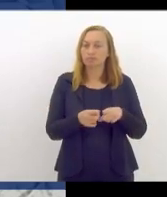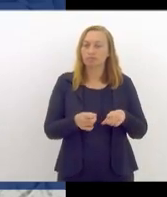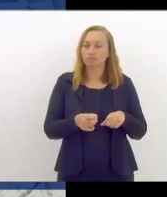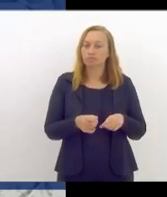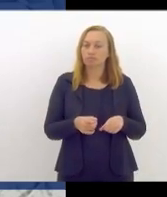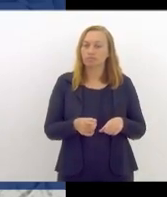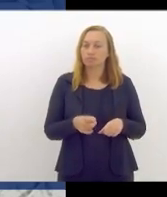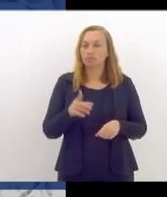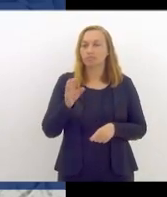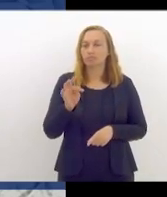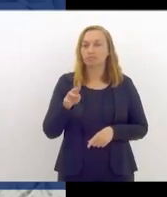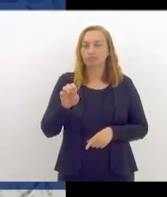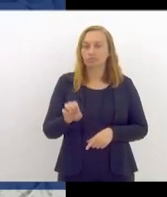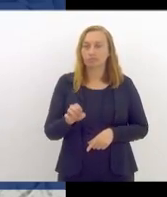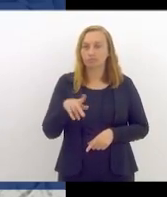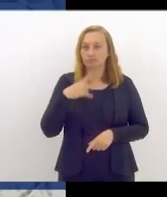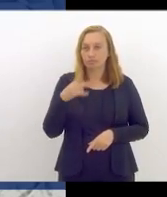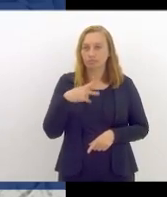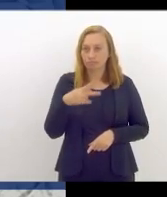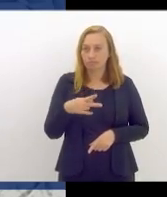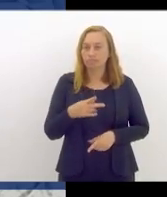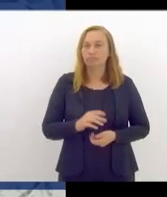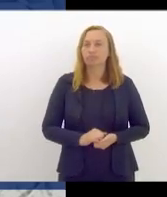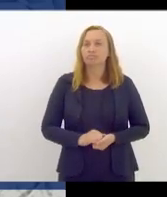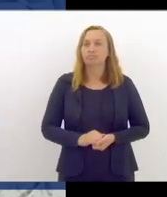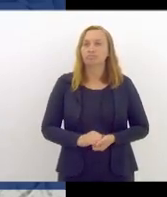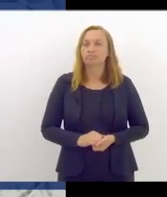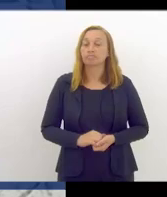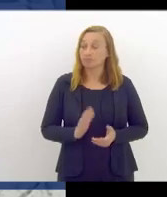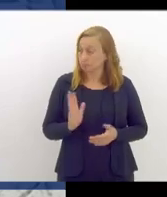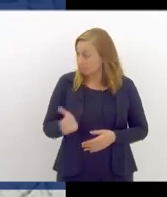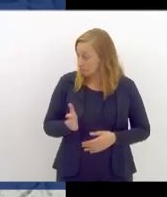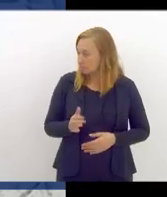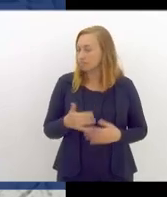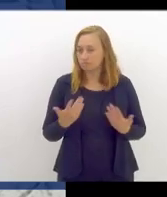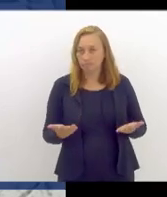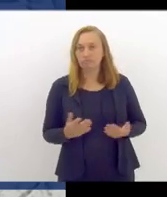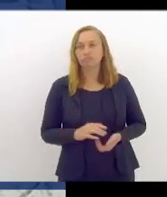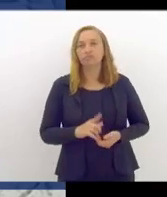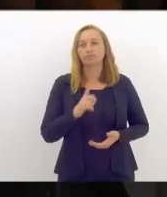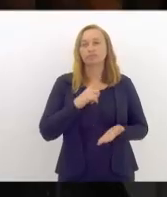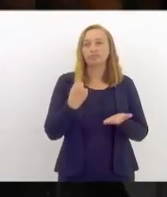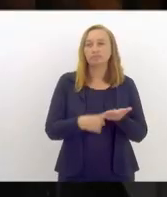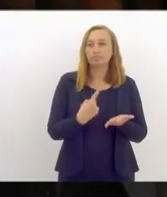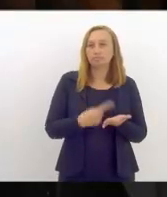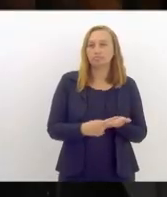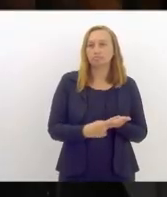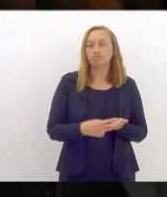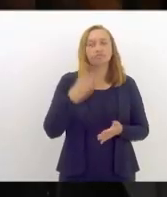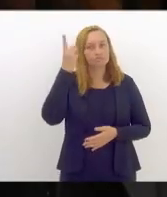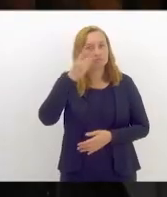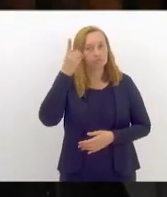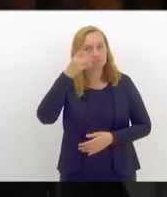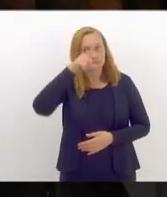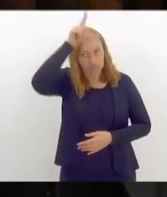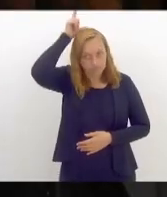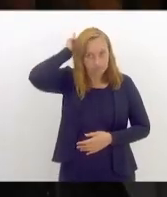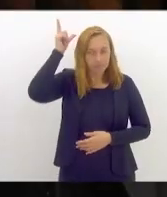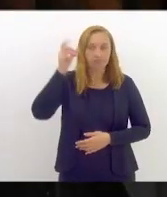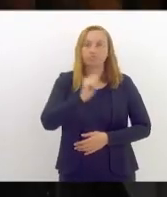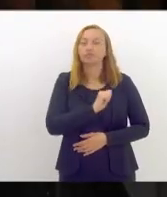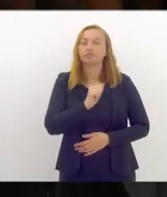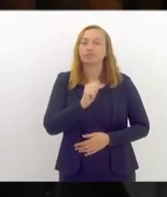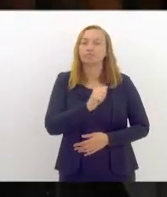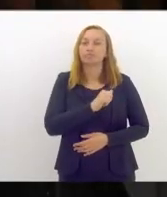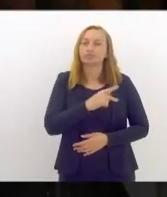hoje o Fred falou que o pessoal do IBGE free usou aqui mas já né Nós tínhamos um acordo com o Deputado Luiz Paulo e como